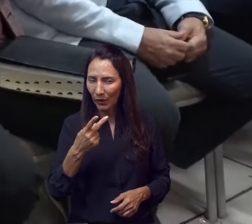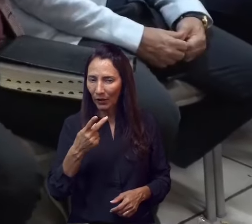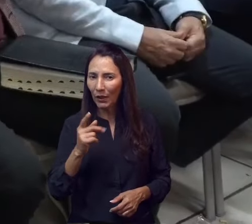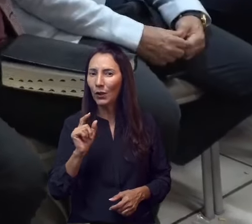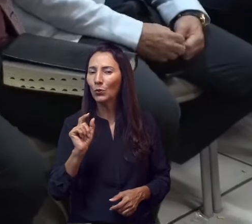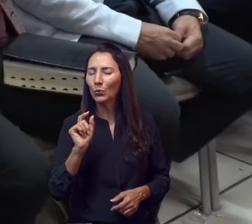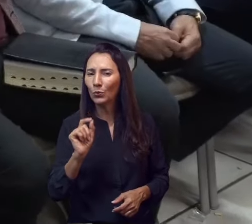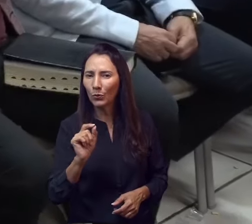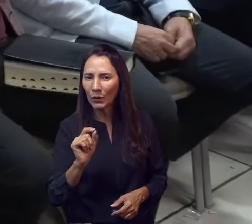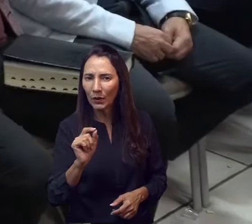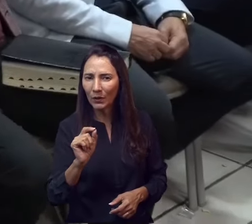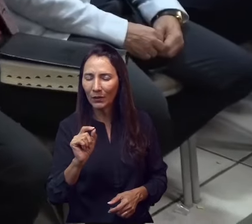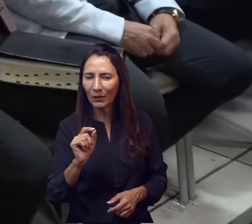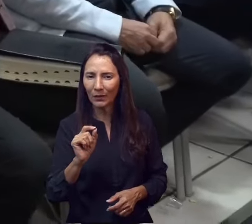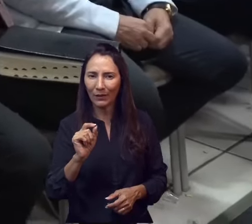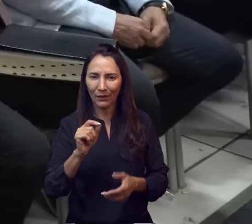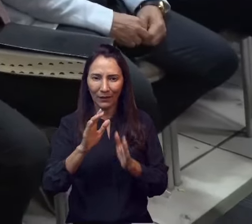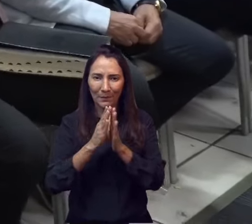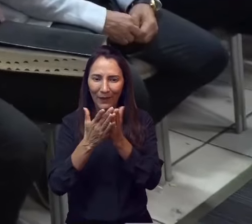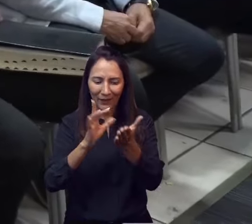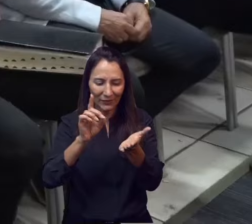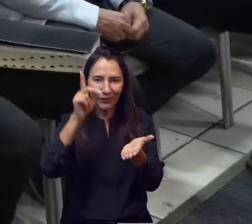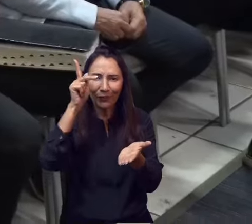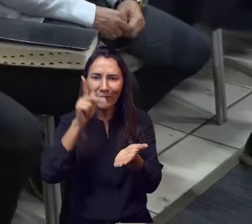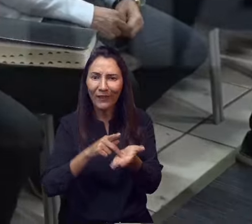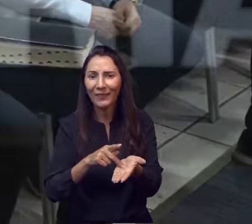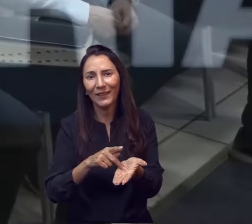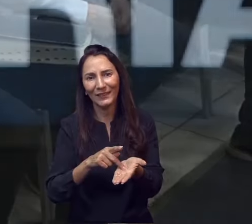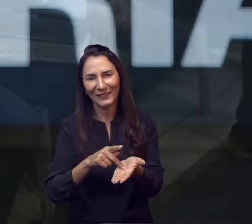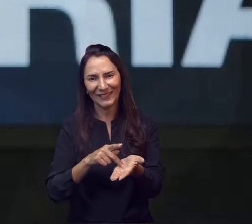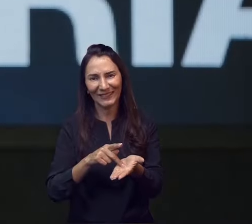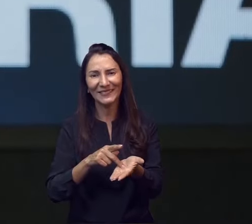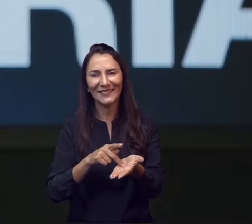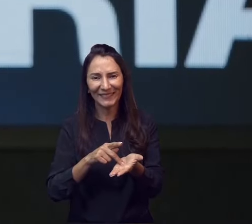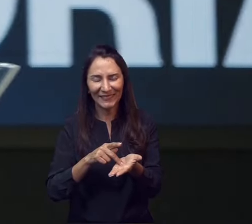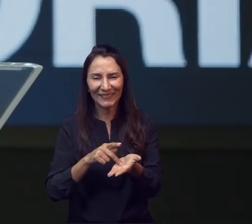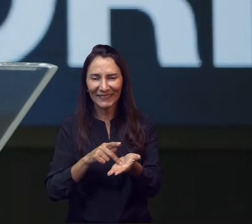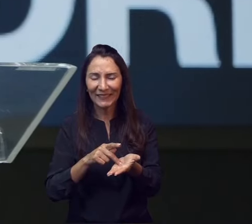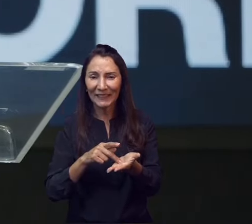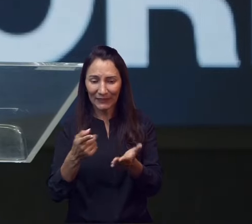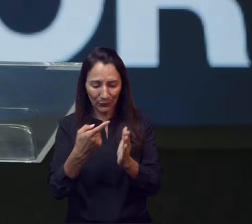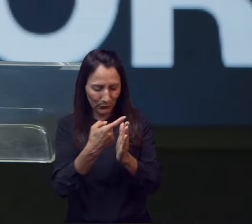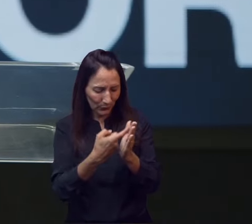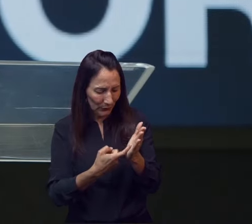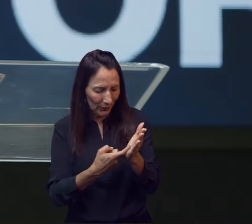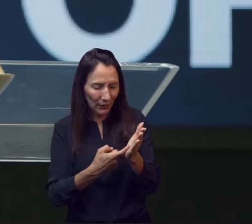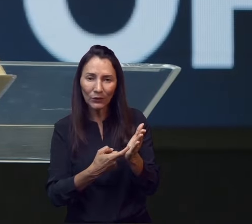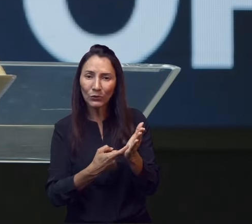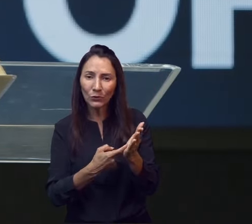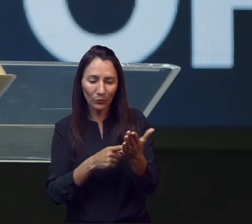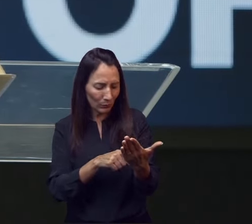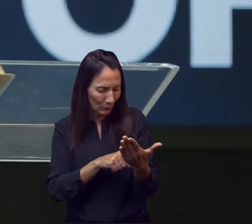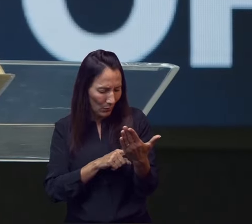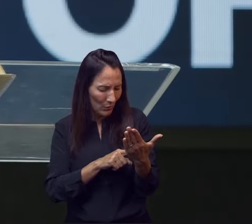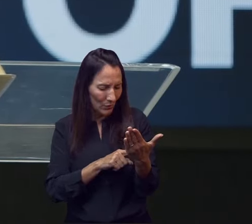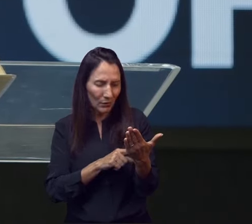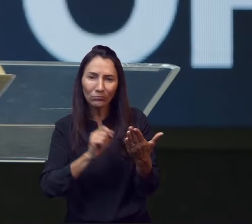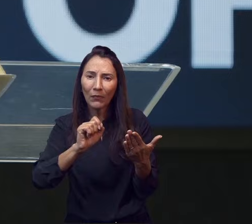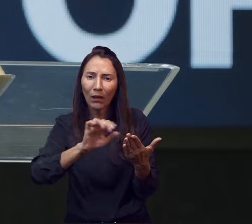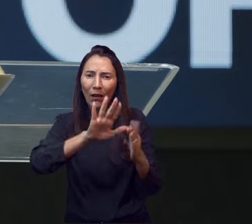eu estou falando de uma vez E é verdade então o texto diz claramente